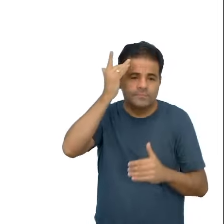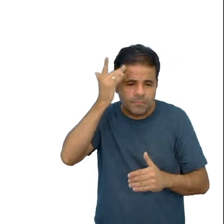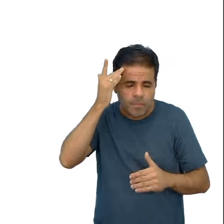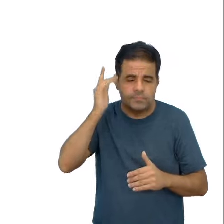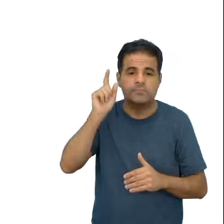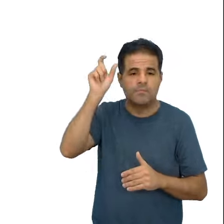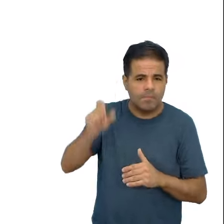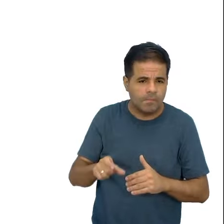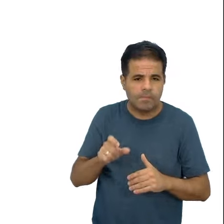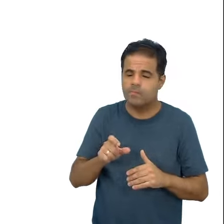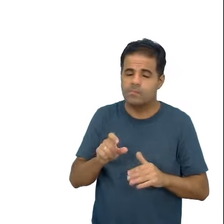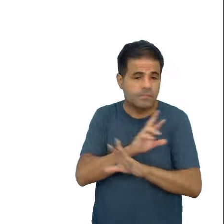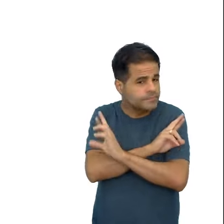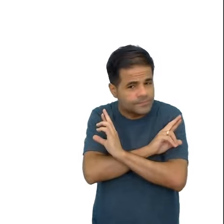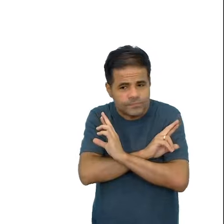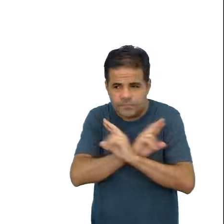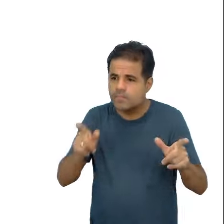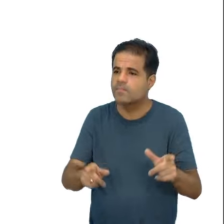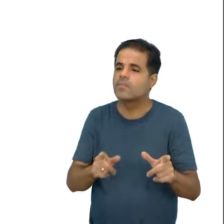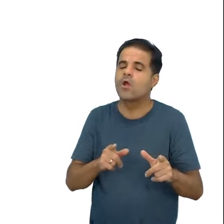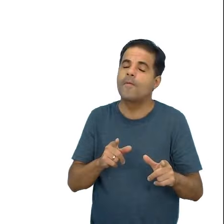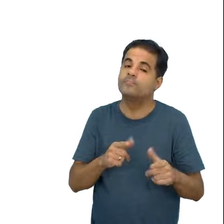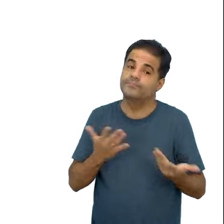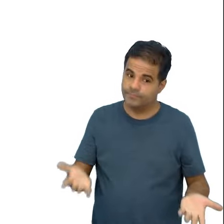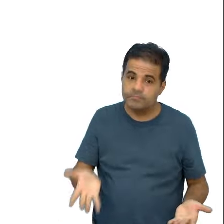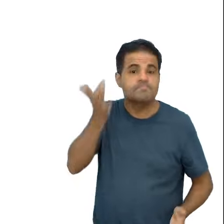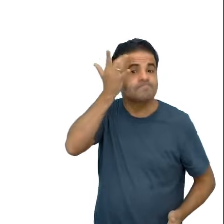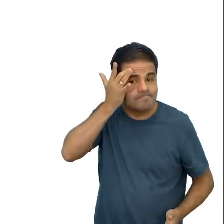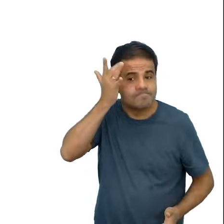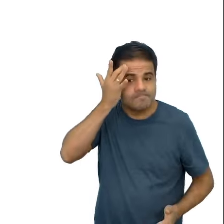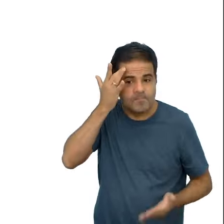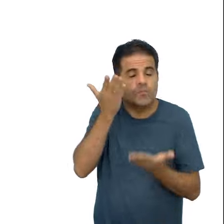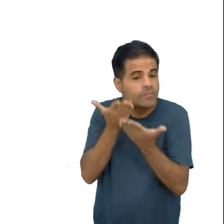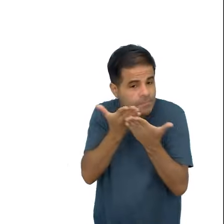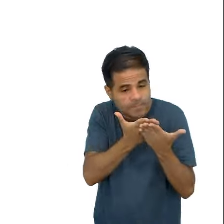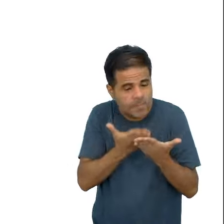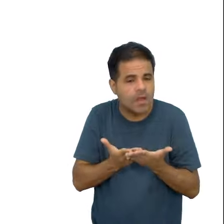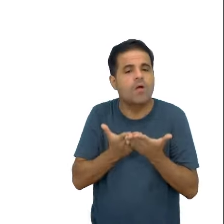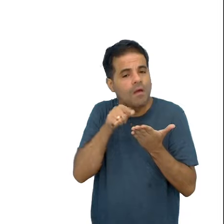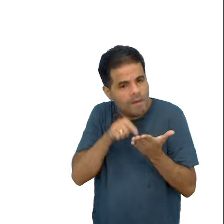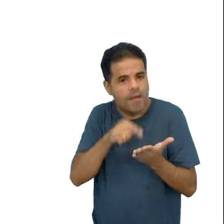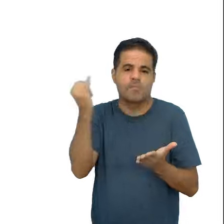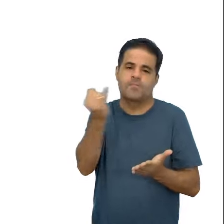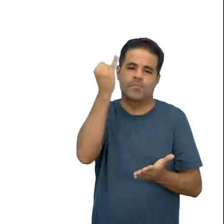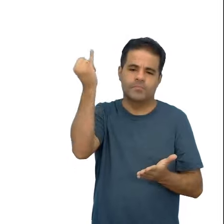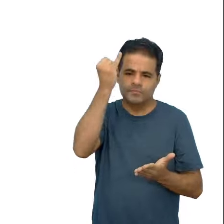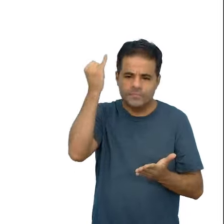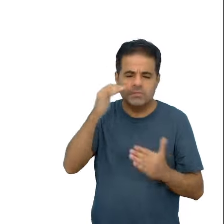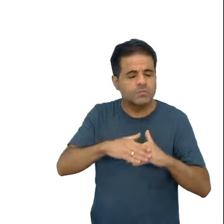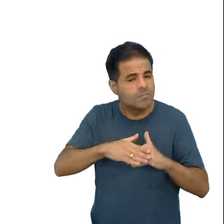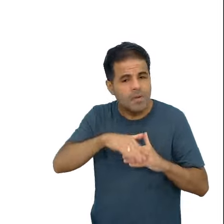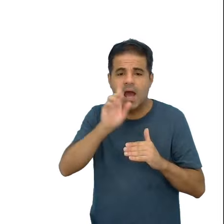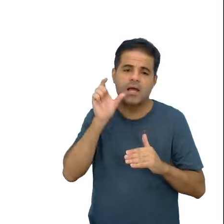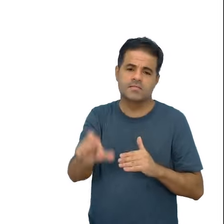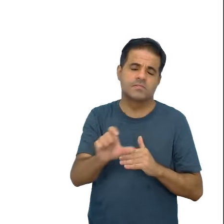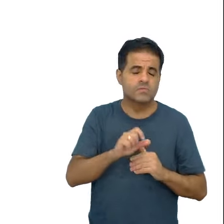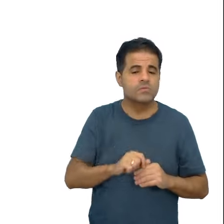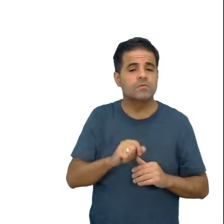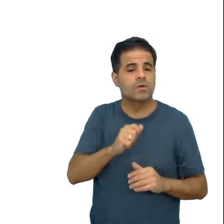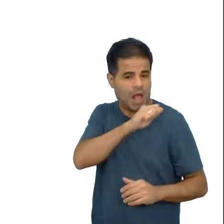estudante é totalmente diferente. Então, a maturidade da minha aula é muito importante. E mais do que isso, meu aluno